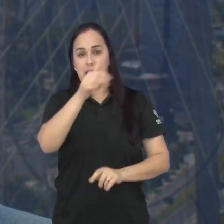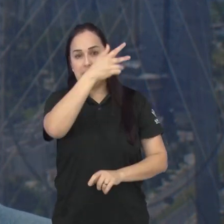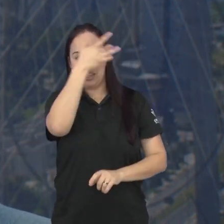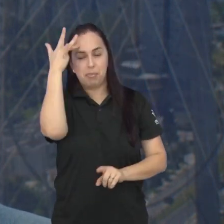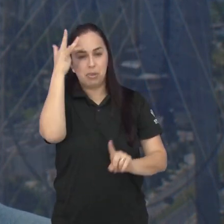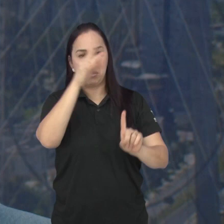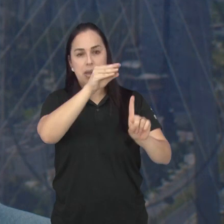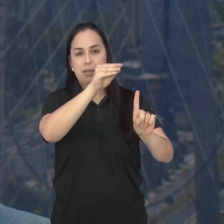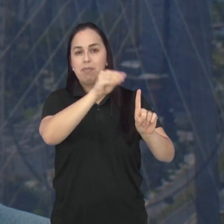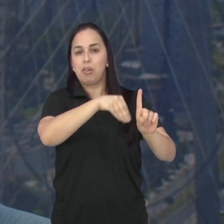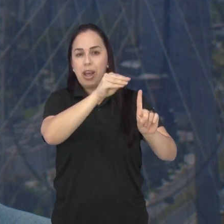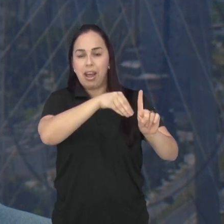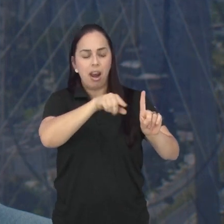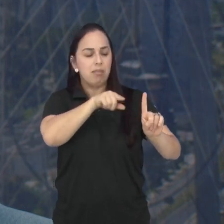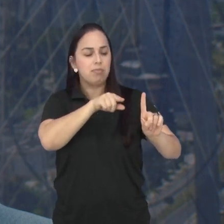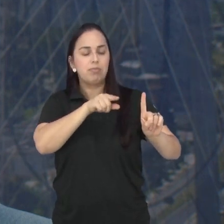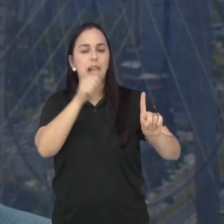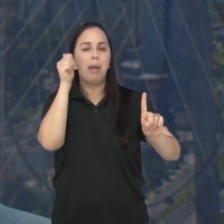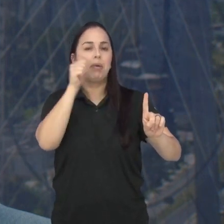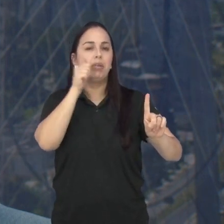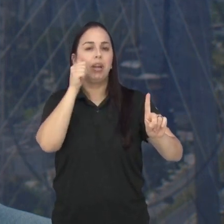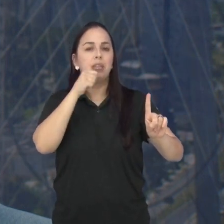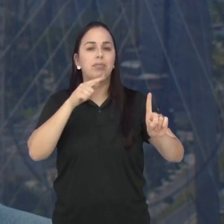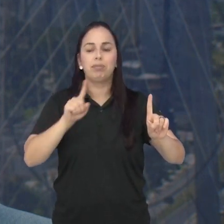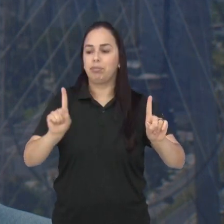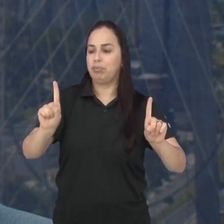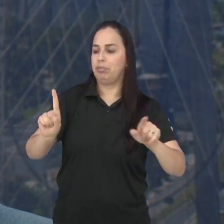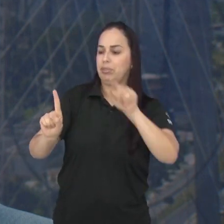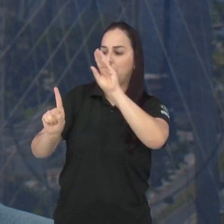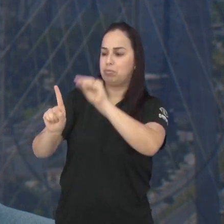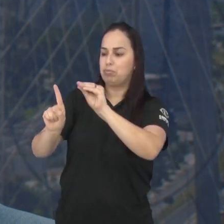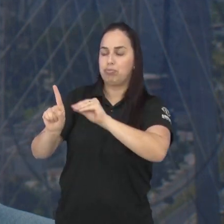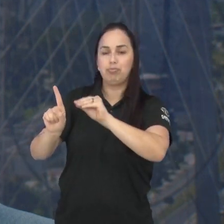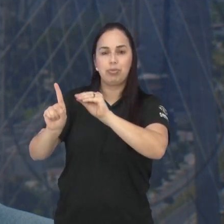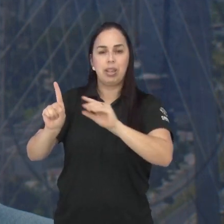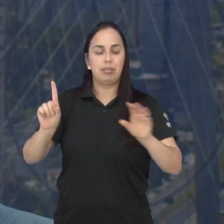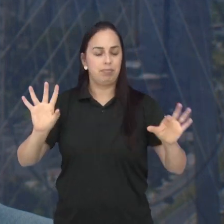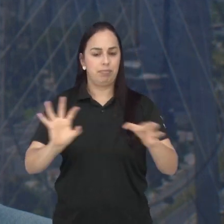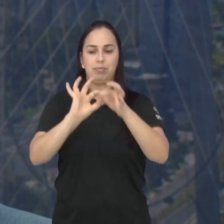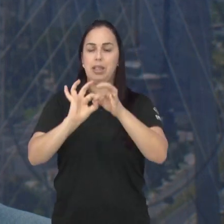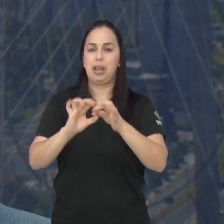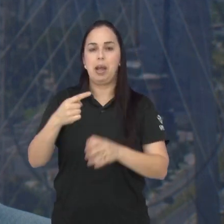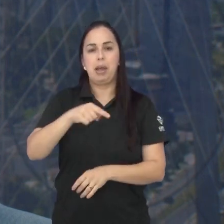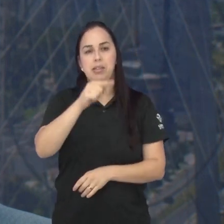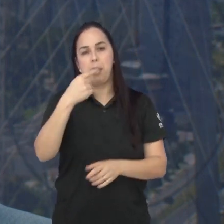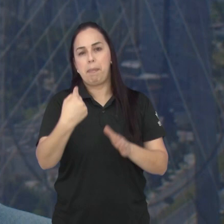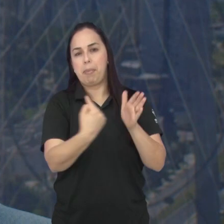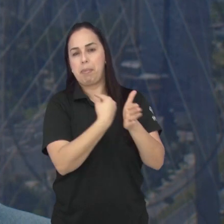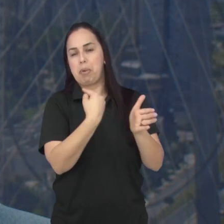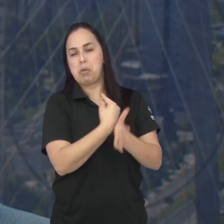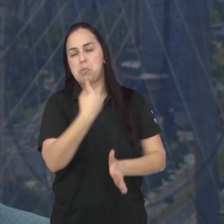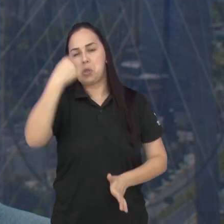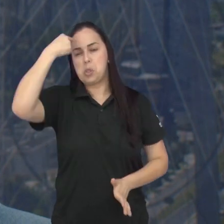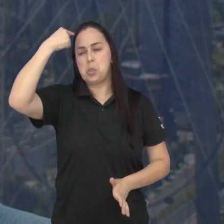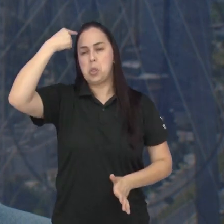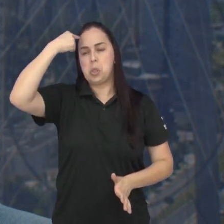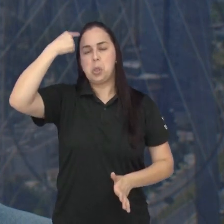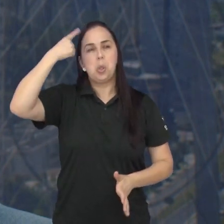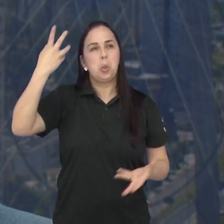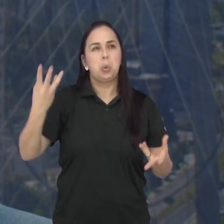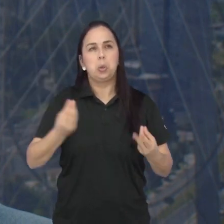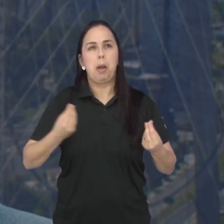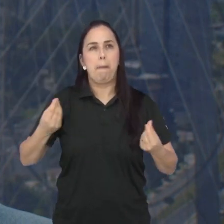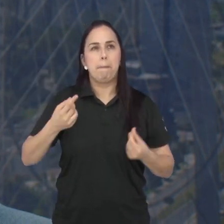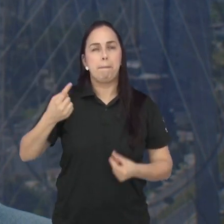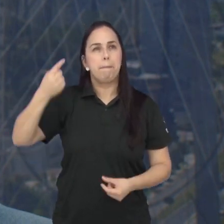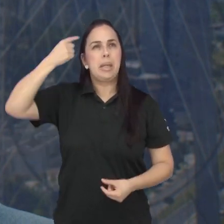né, que são as mulheres. Então, eu pensei na palavra ajuda quando vocês me provocaram com esse tema, né? Então,